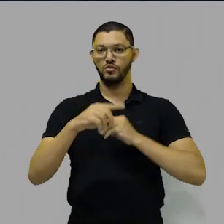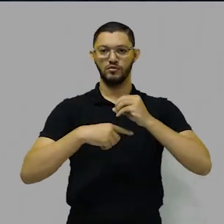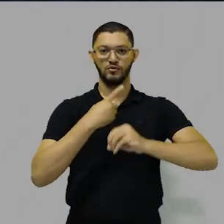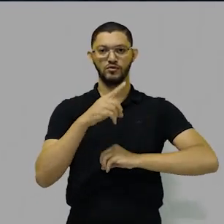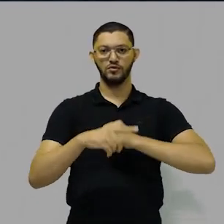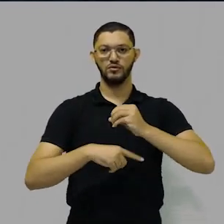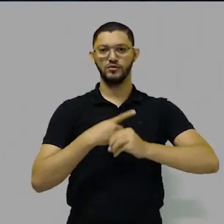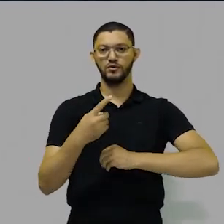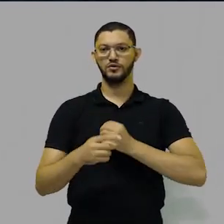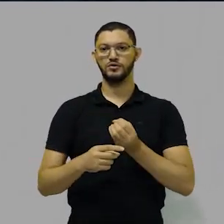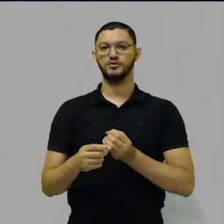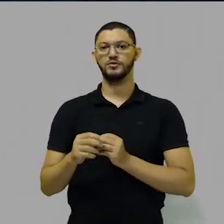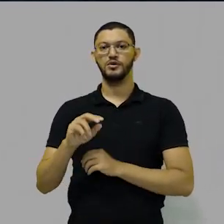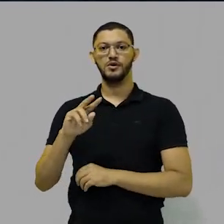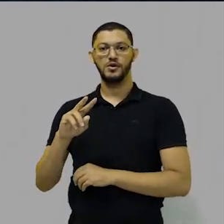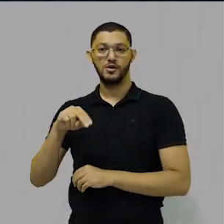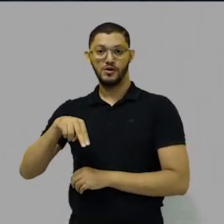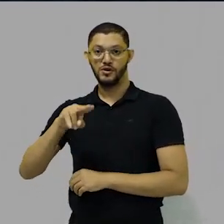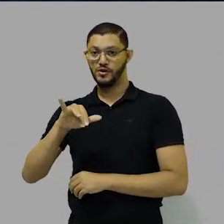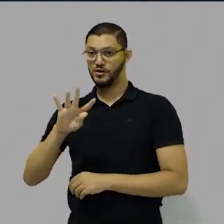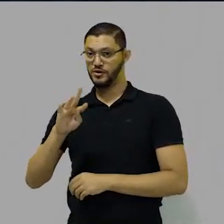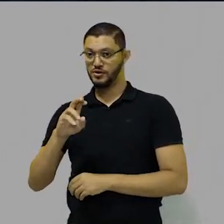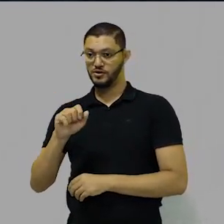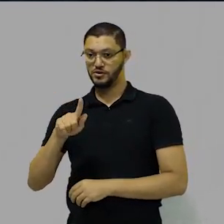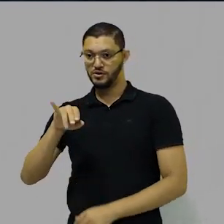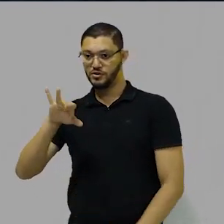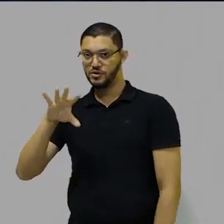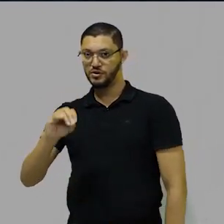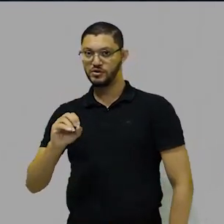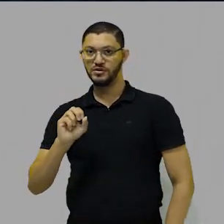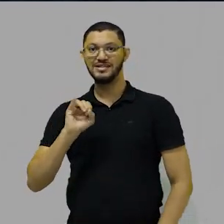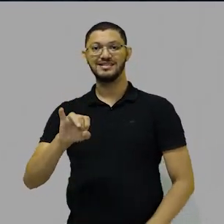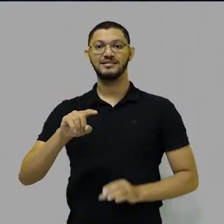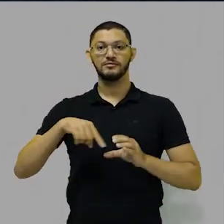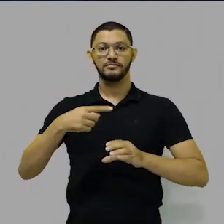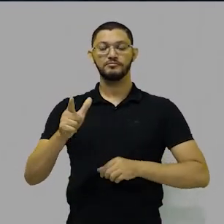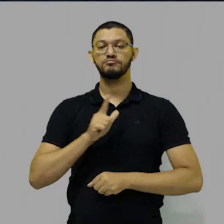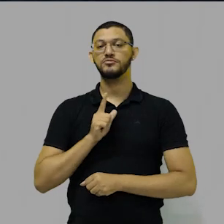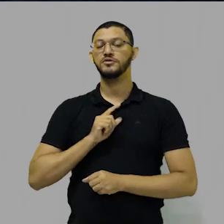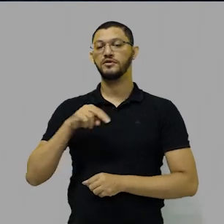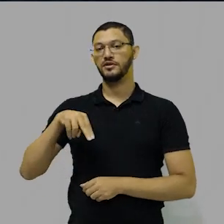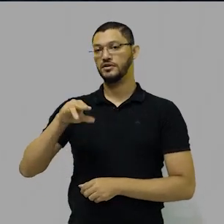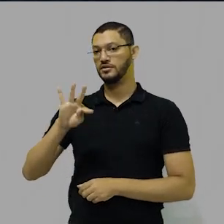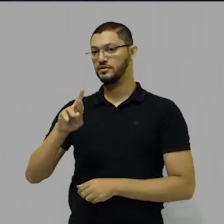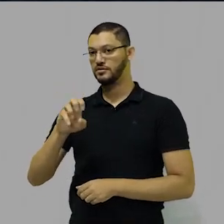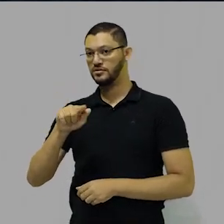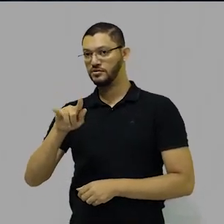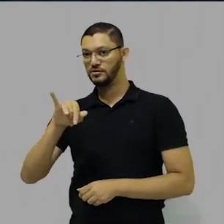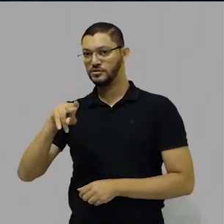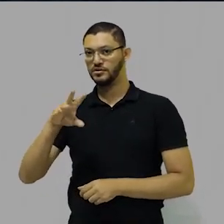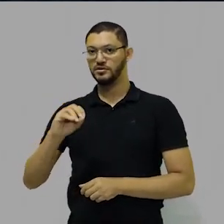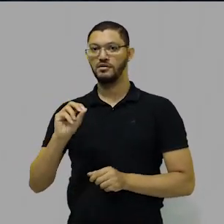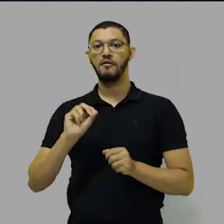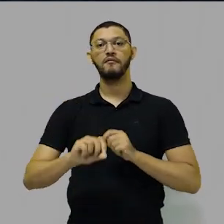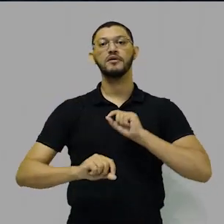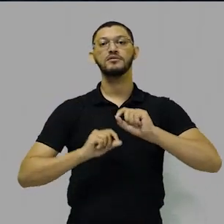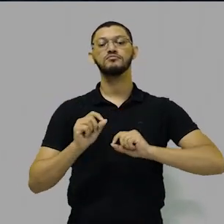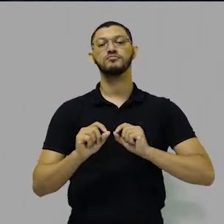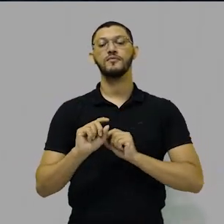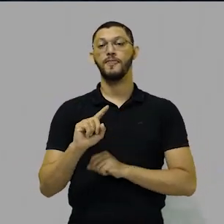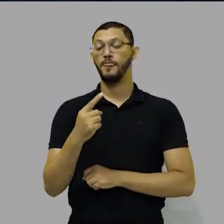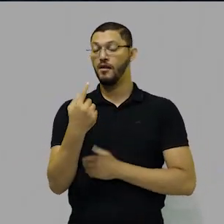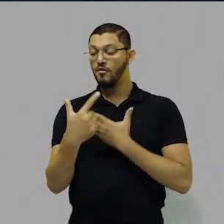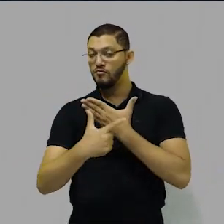átomo de nitrogênio. Então, se o composto apresentar nitrogênio, ele vai fazer parte de uma